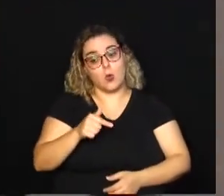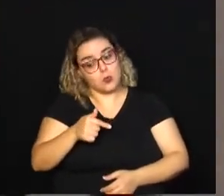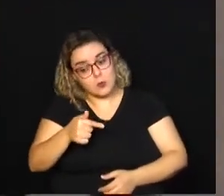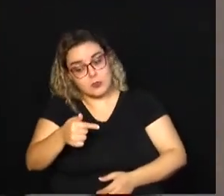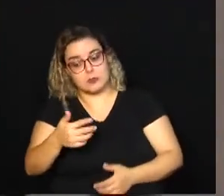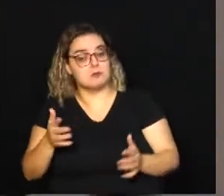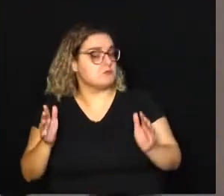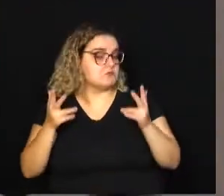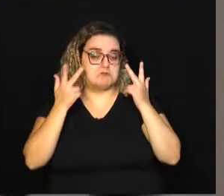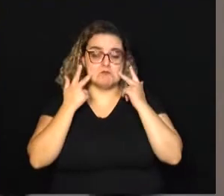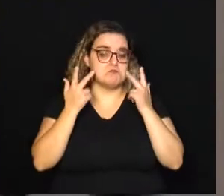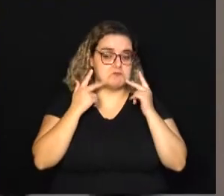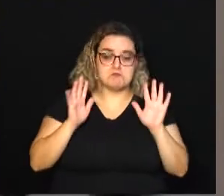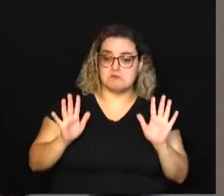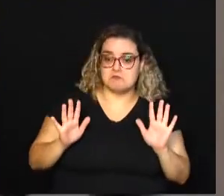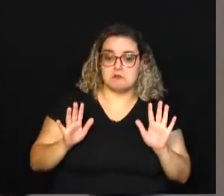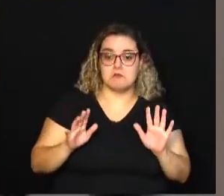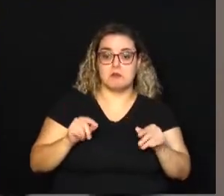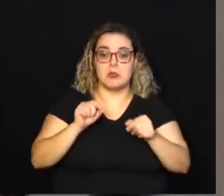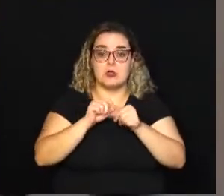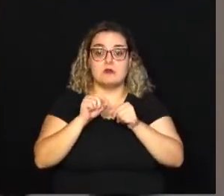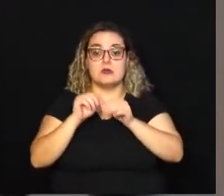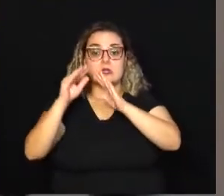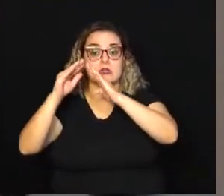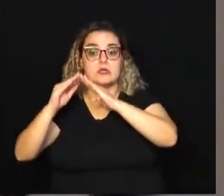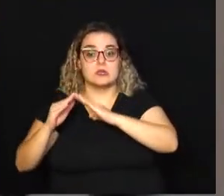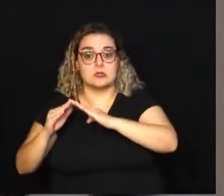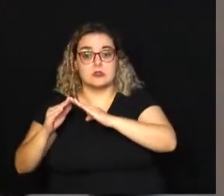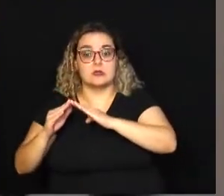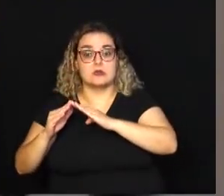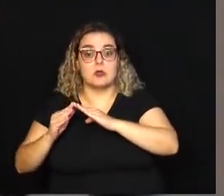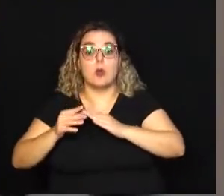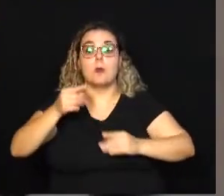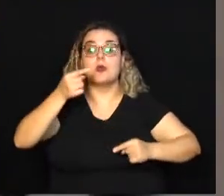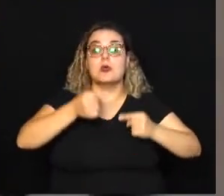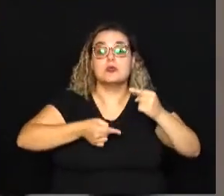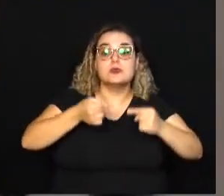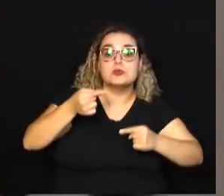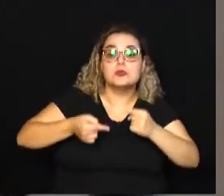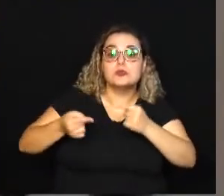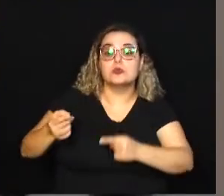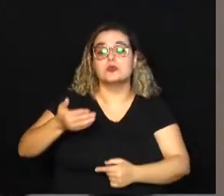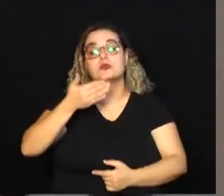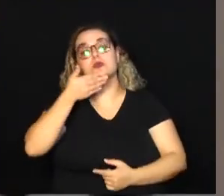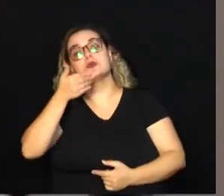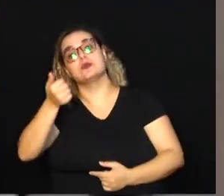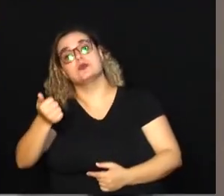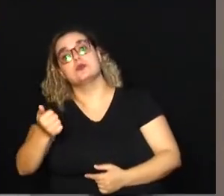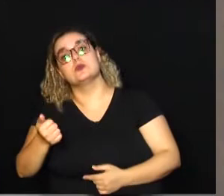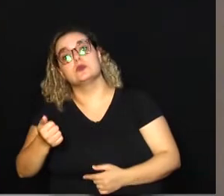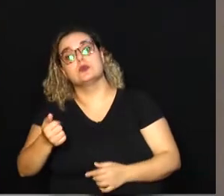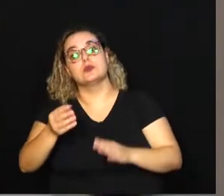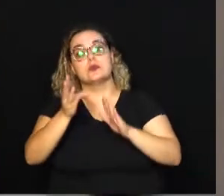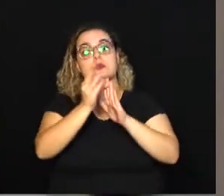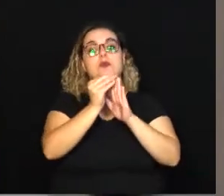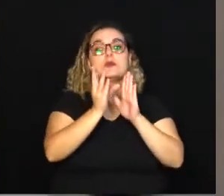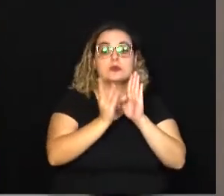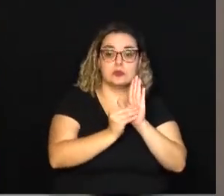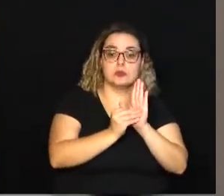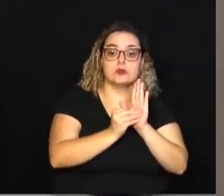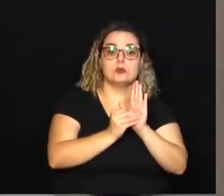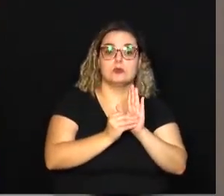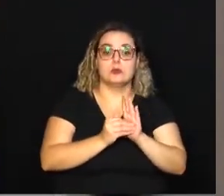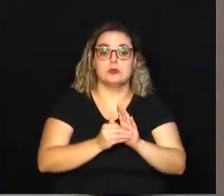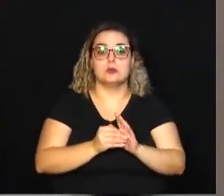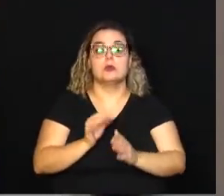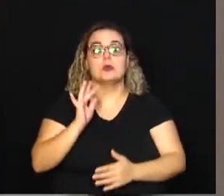atividade para fazer em casa, seja para discutir melhor um determinado conteúdo. Sim. E eu acho que